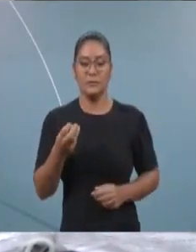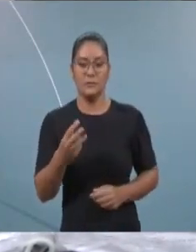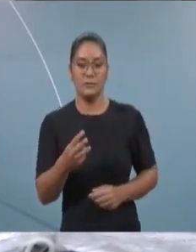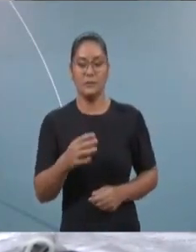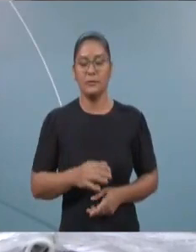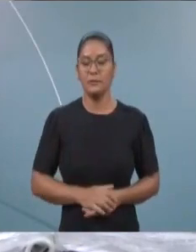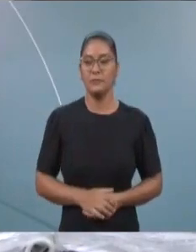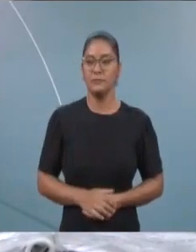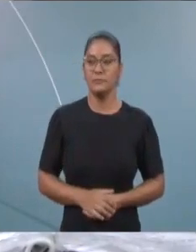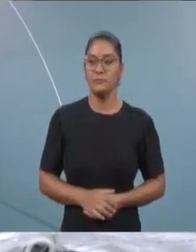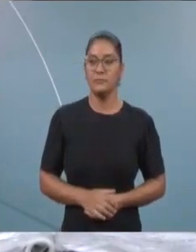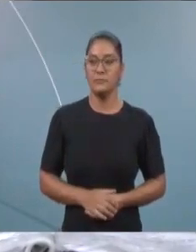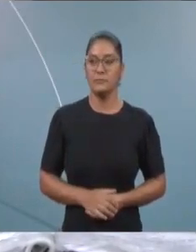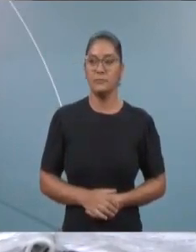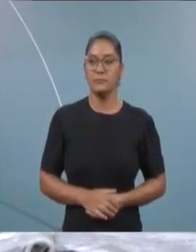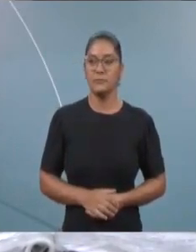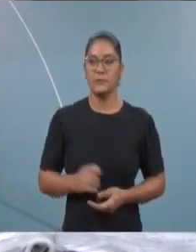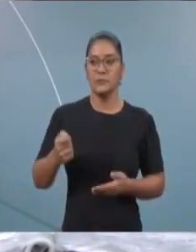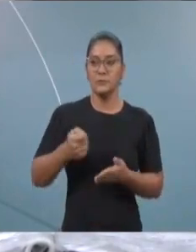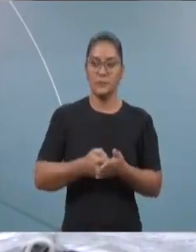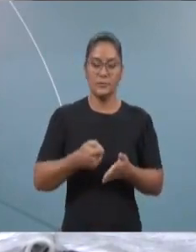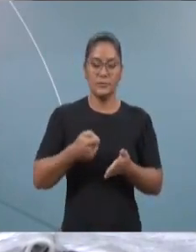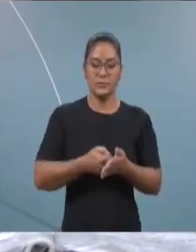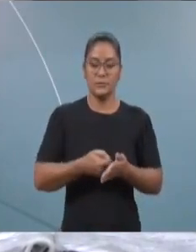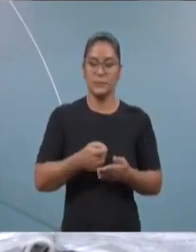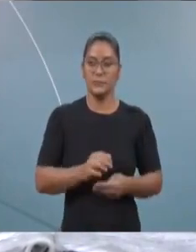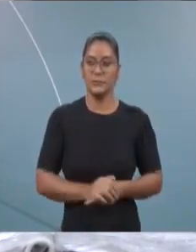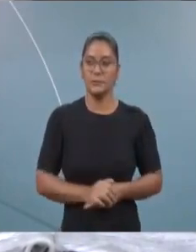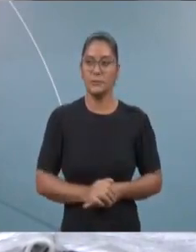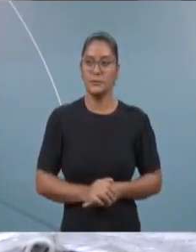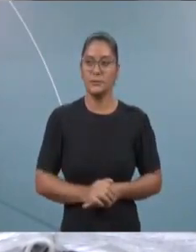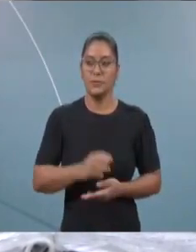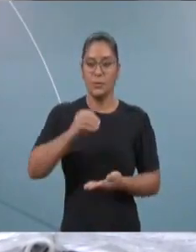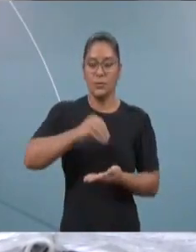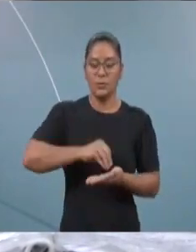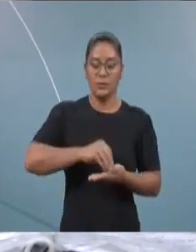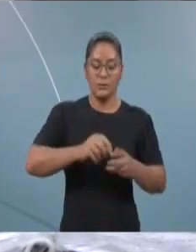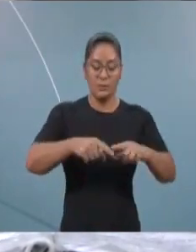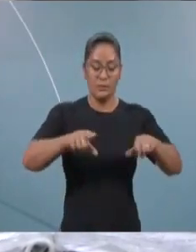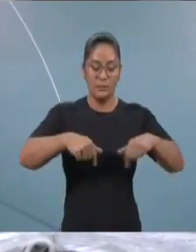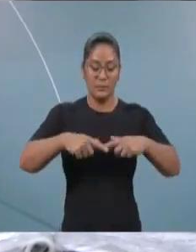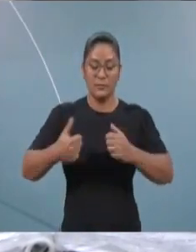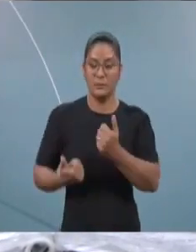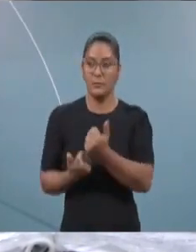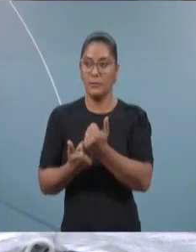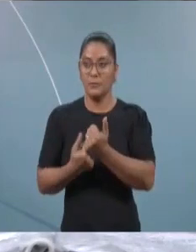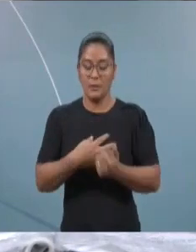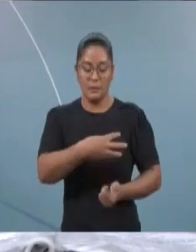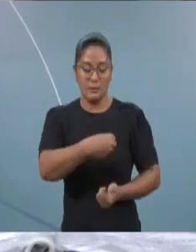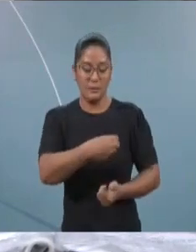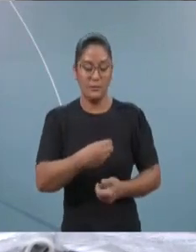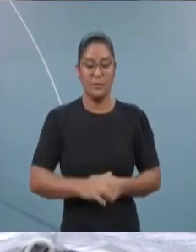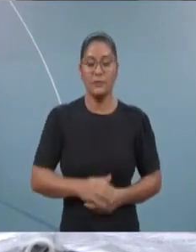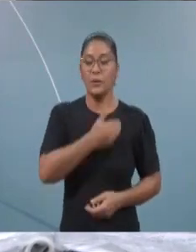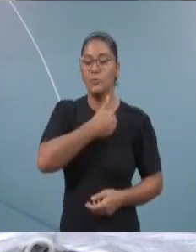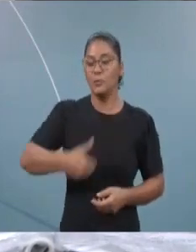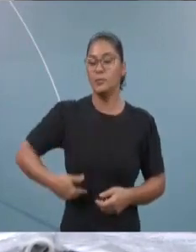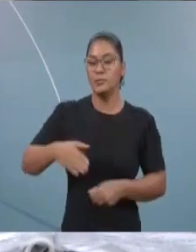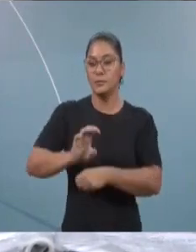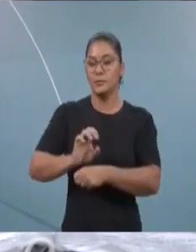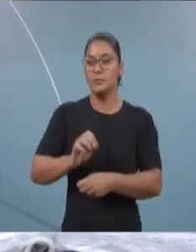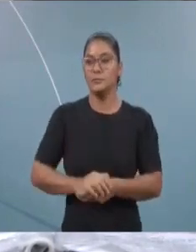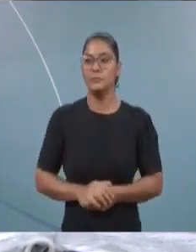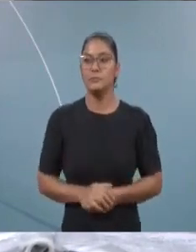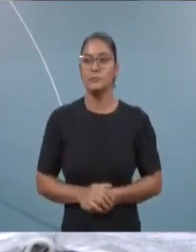dispõe sobre obrigatoriedade da instalação de salas de apoio de amamentação em órgãos públicos do Estado do Rio